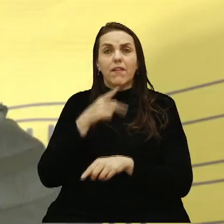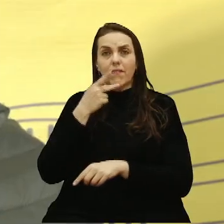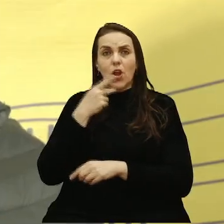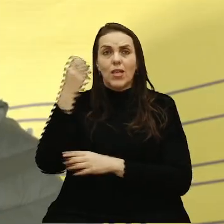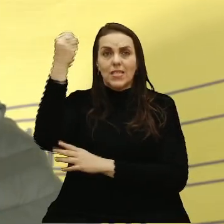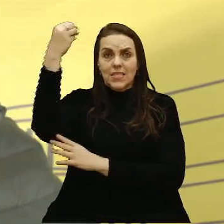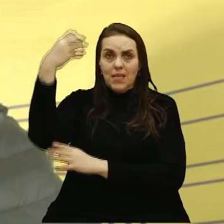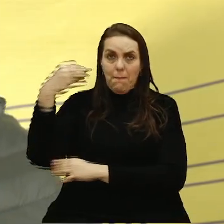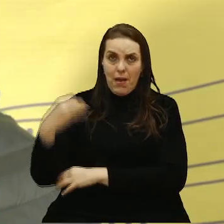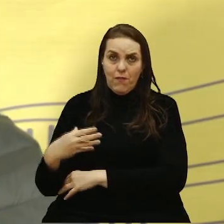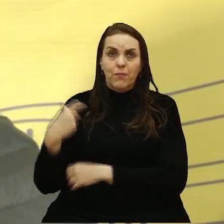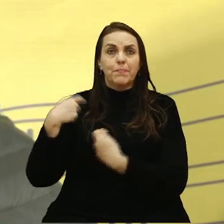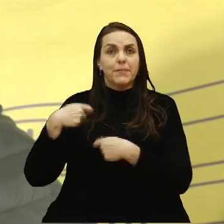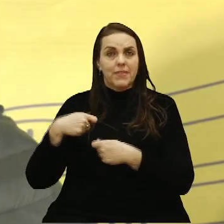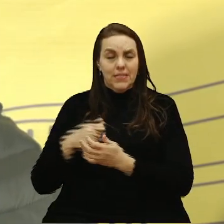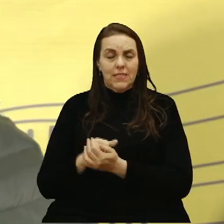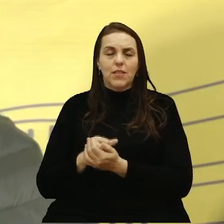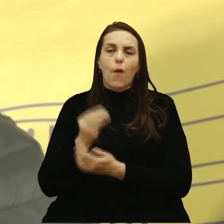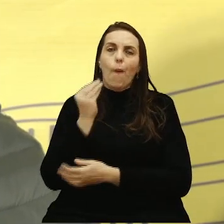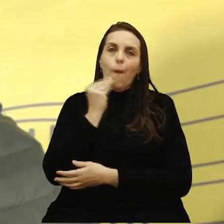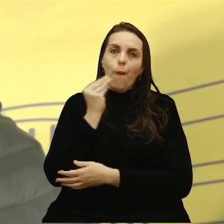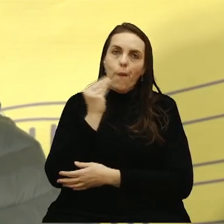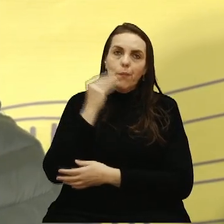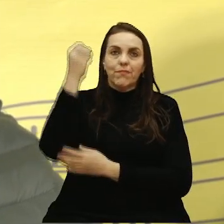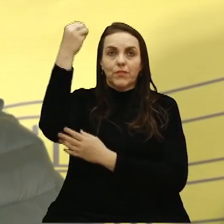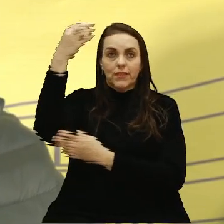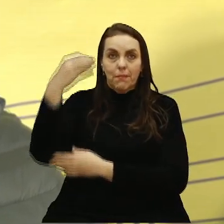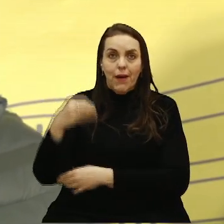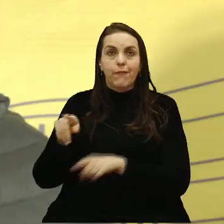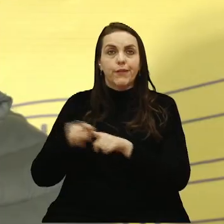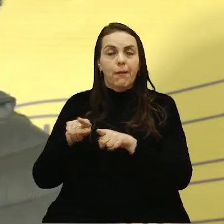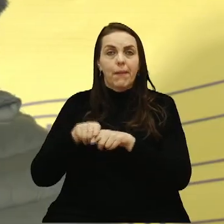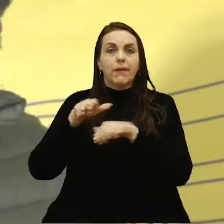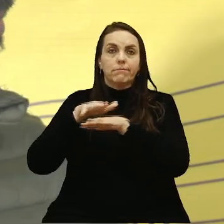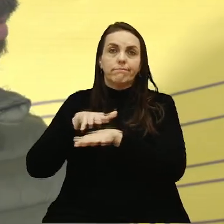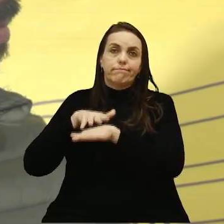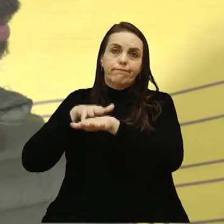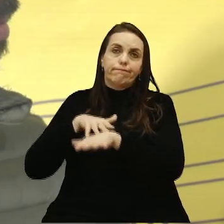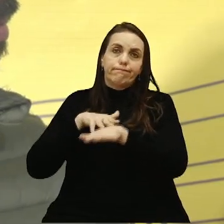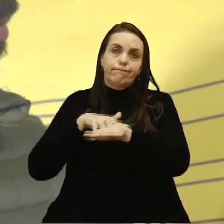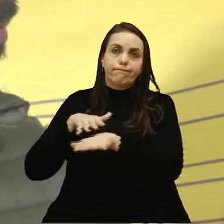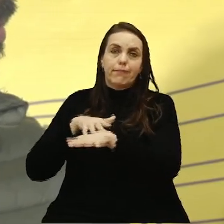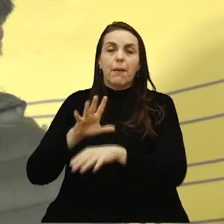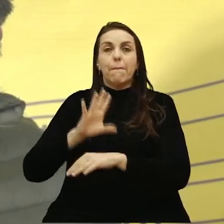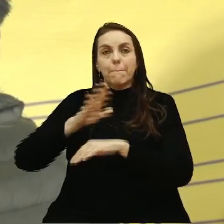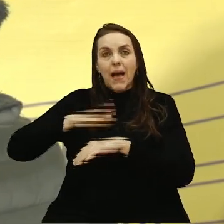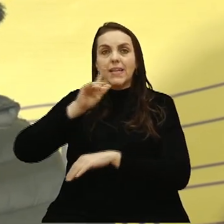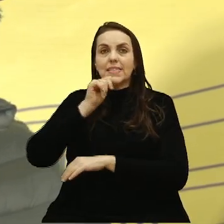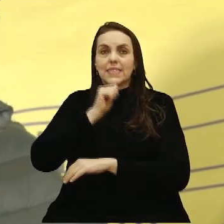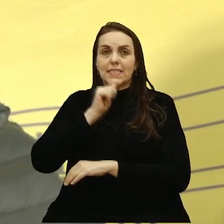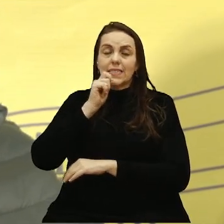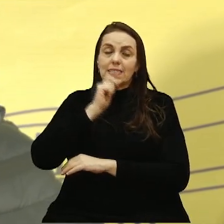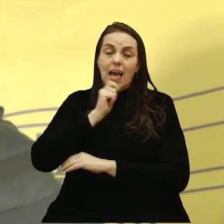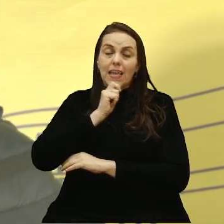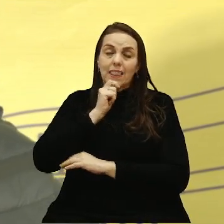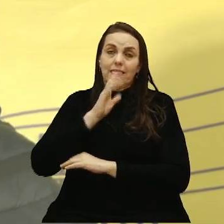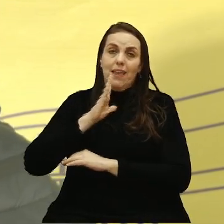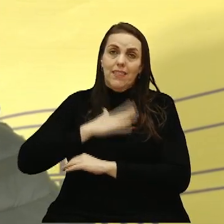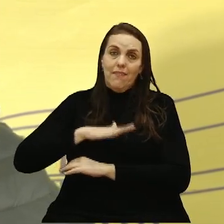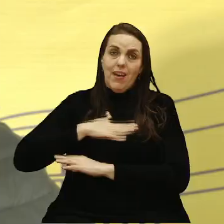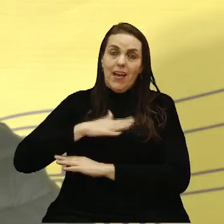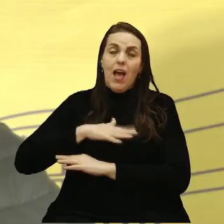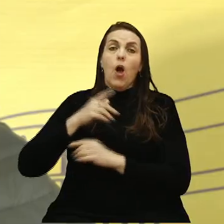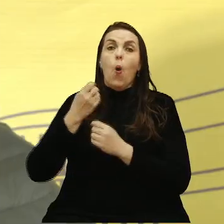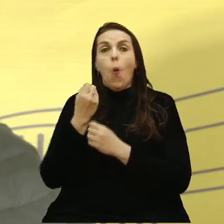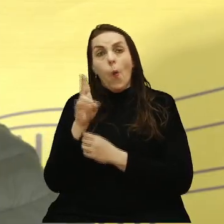semáforo. Evidentemente que às vezes o semáforo ele restringe também o fluxo de veículos e há a possibilidade, então, ao invés de o semáforo, a rotatória, né,